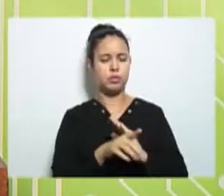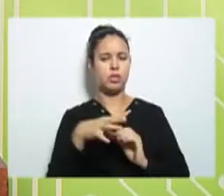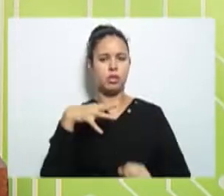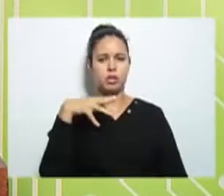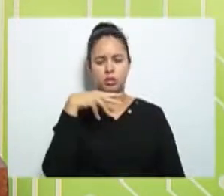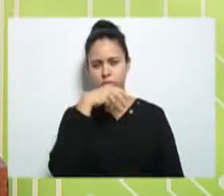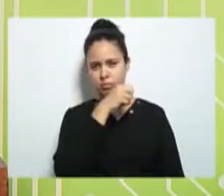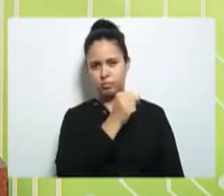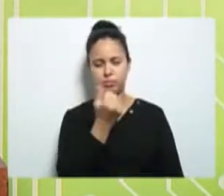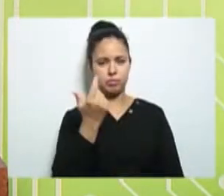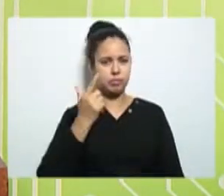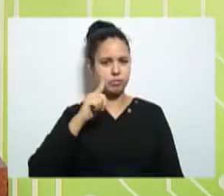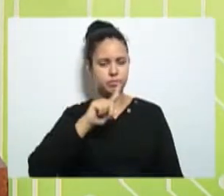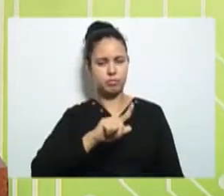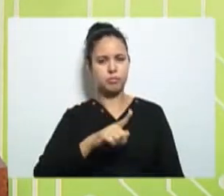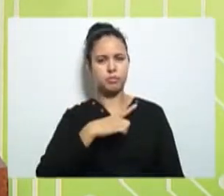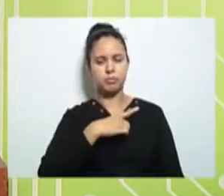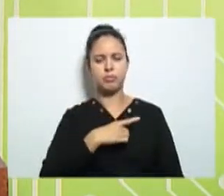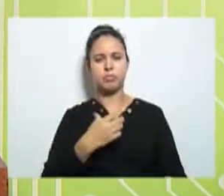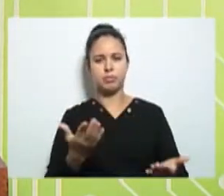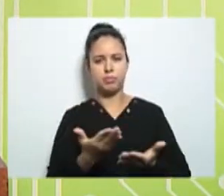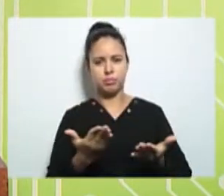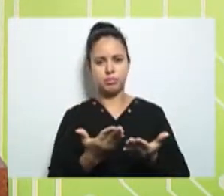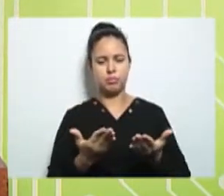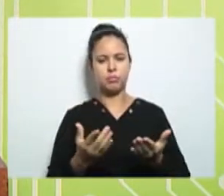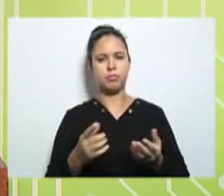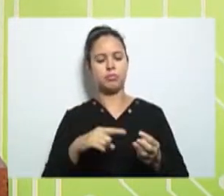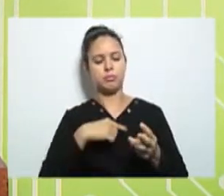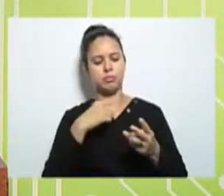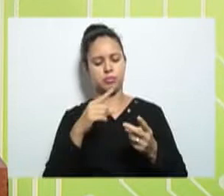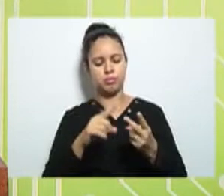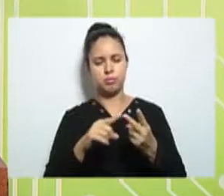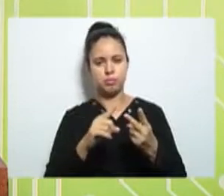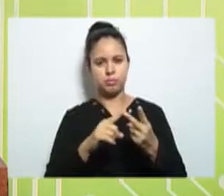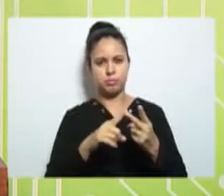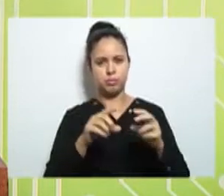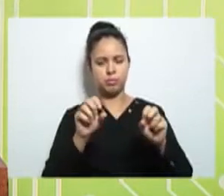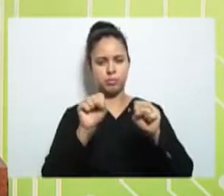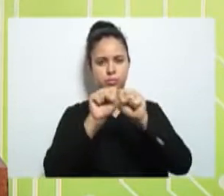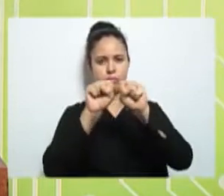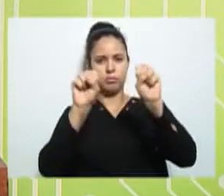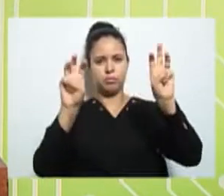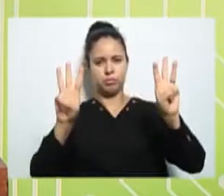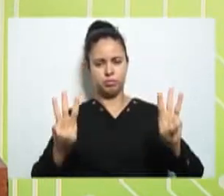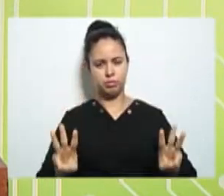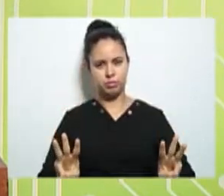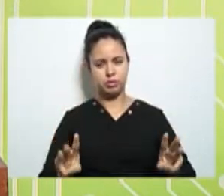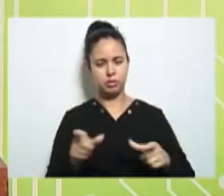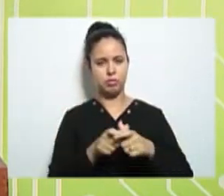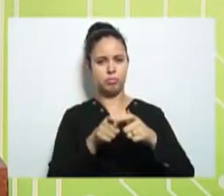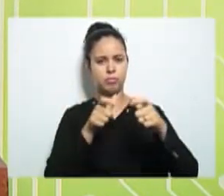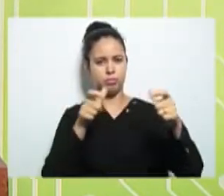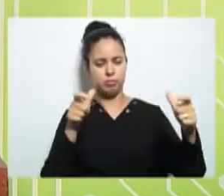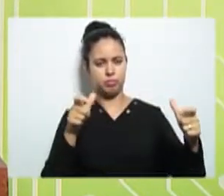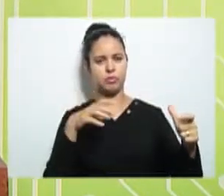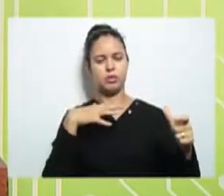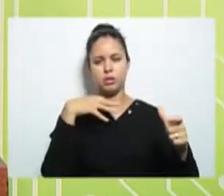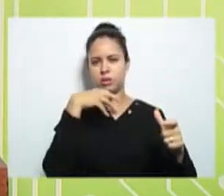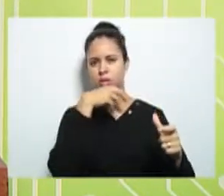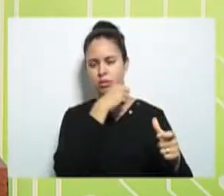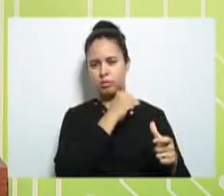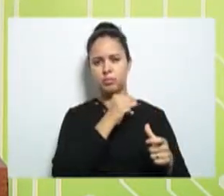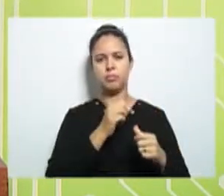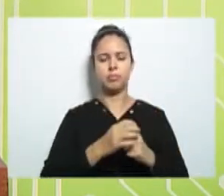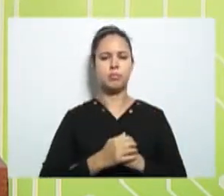e eficiência que a gente tem hoje, tá? E o software, que cresceu de uma forma muito mais ascendente, muito mais rápida, e aí